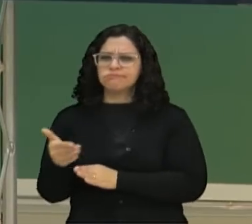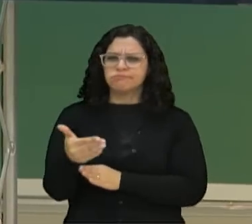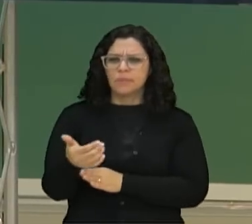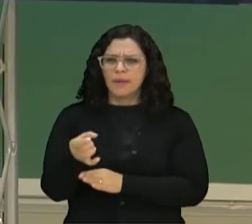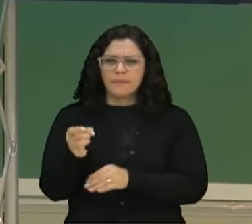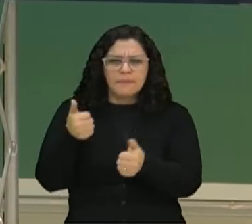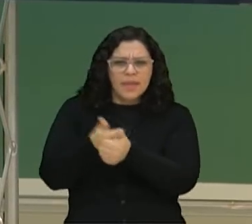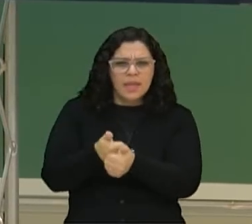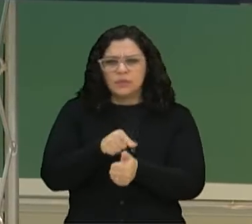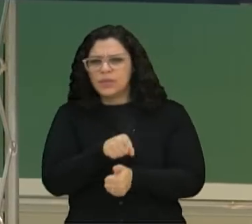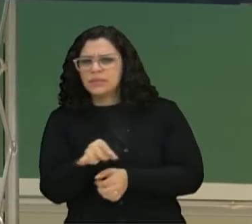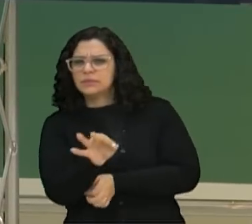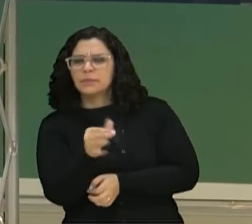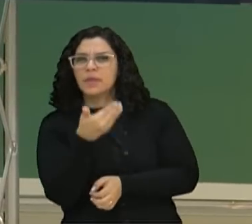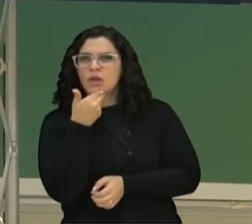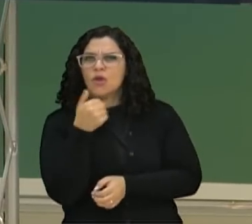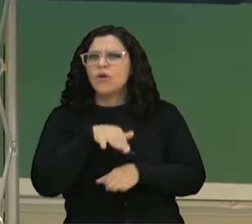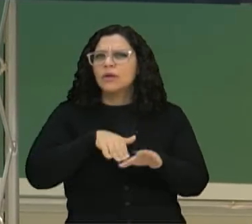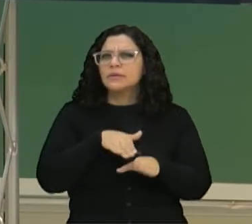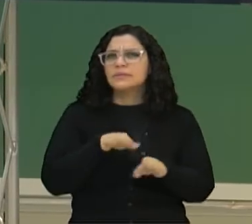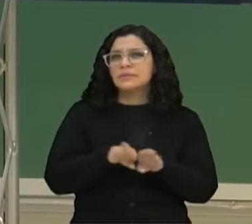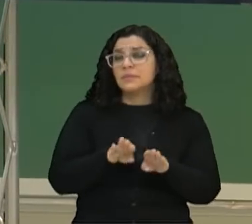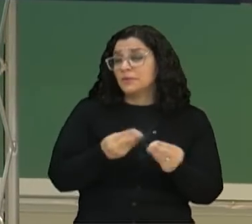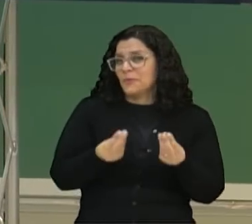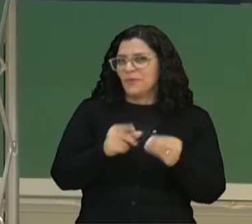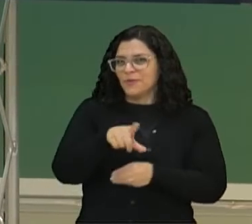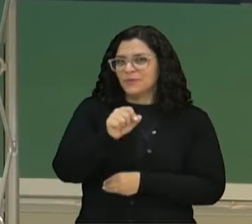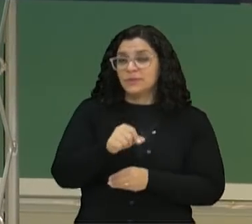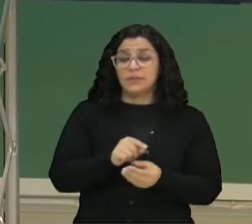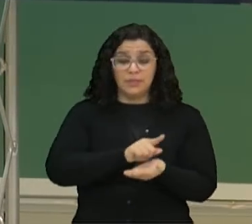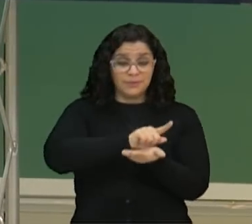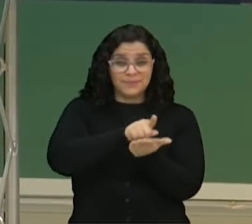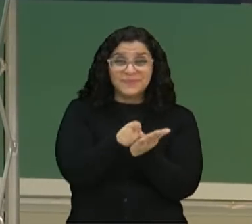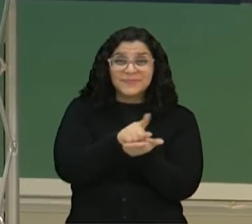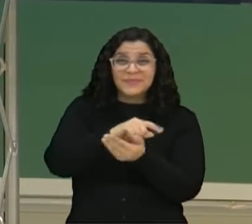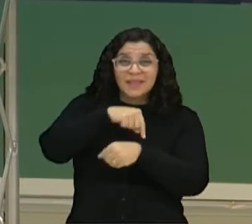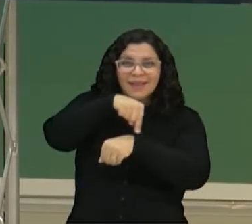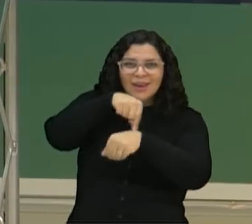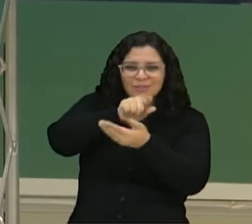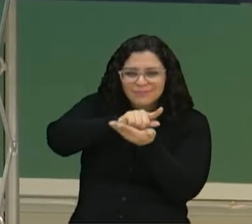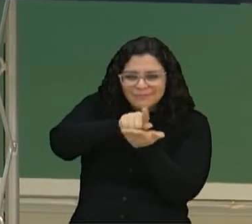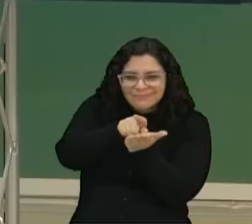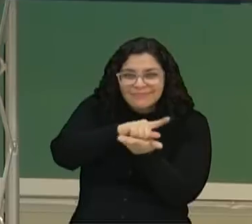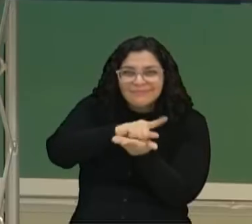feito e escolher a melhor rota. O uso da bússola, que também é um instrumento